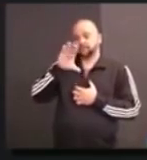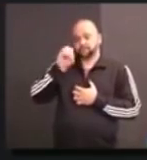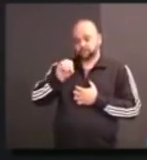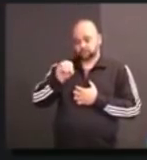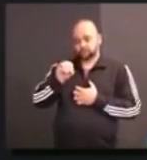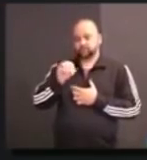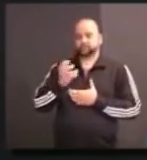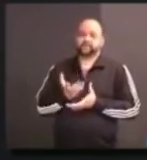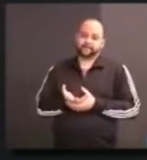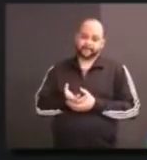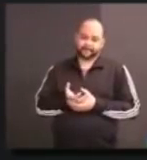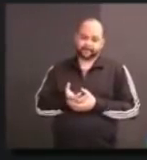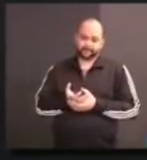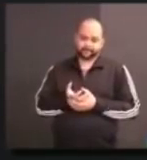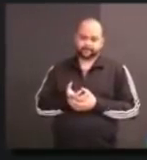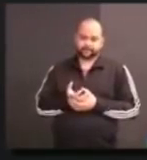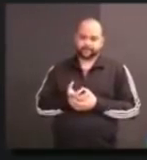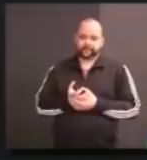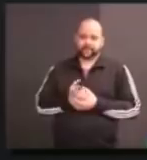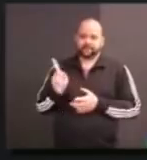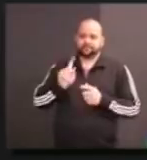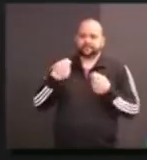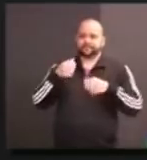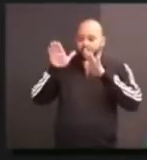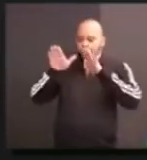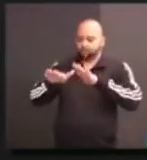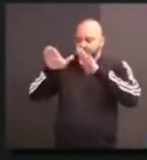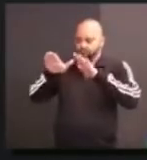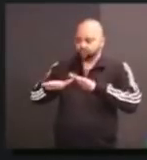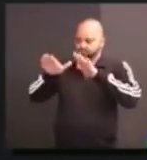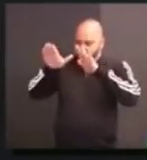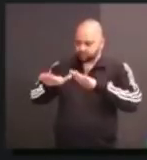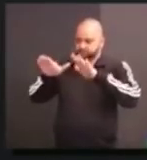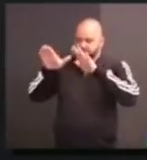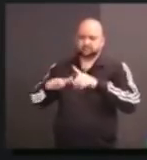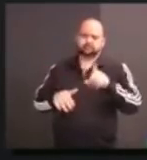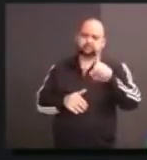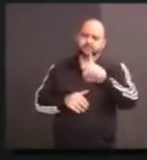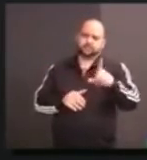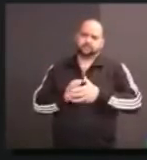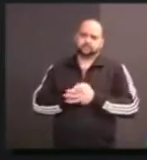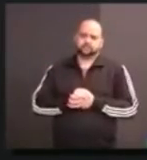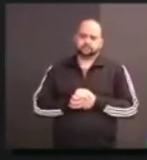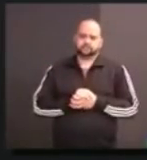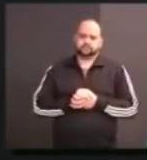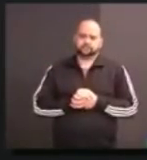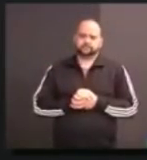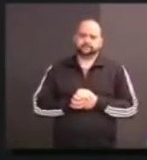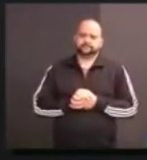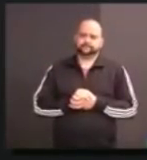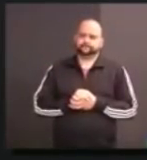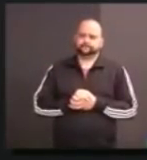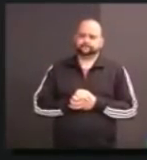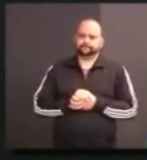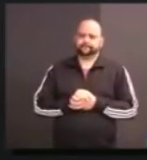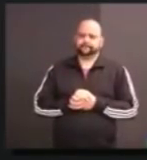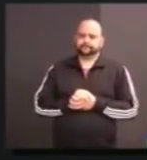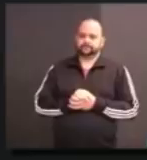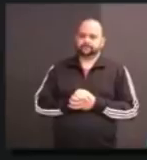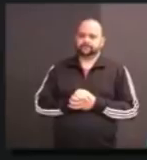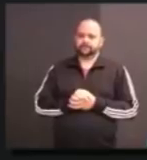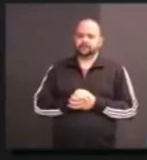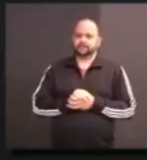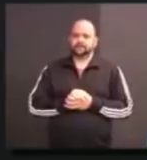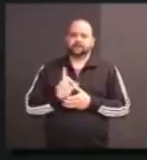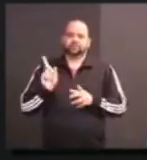Xavier. Chico Xavier não precisa ser idolatrado, não. O que é isto? Que Chico, o quê?